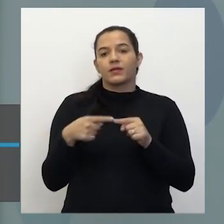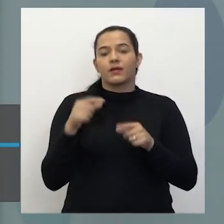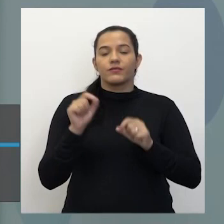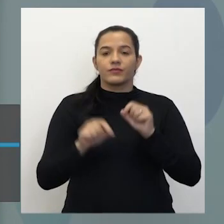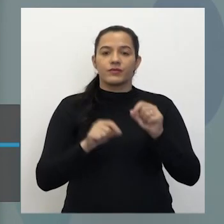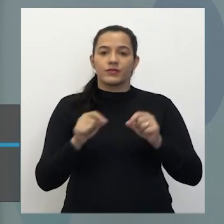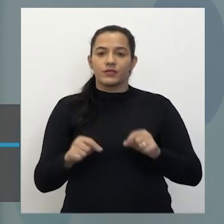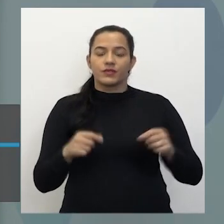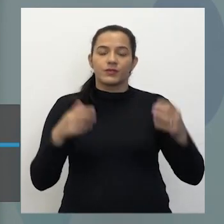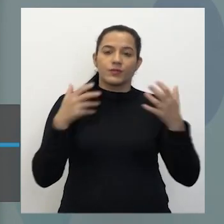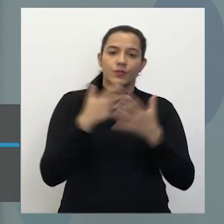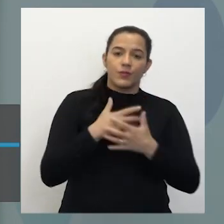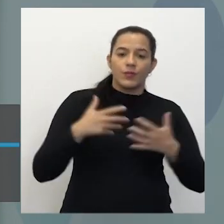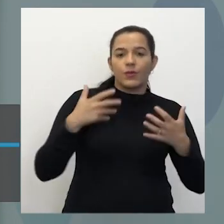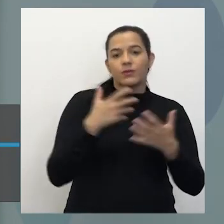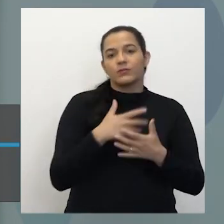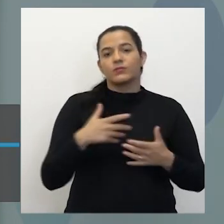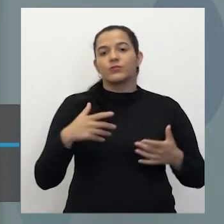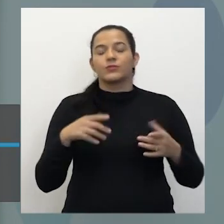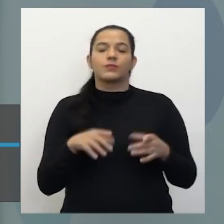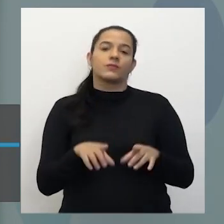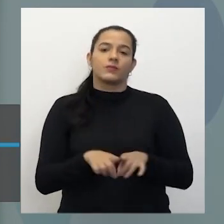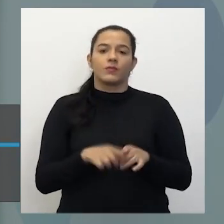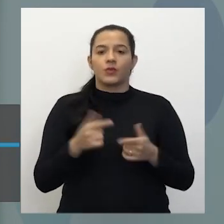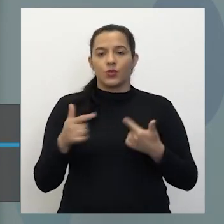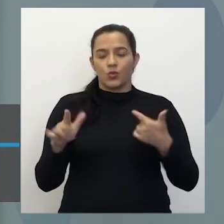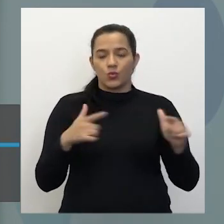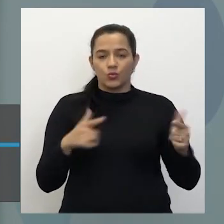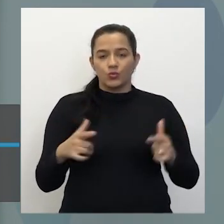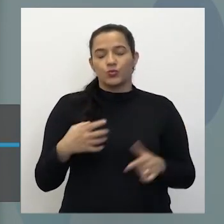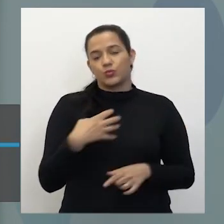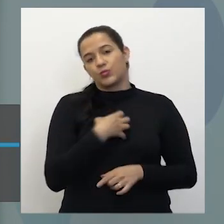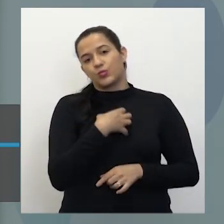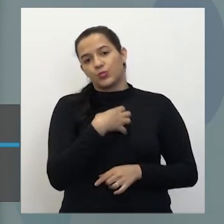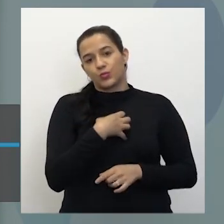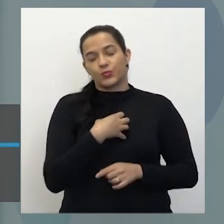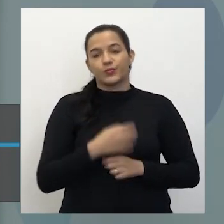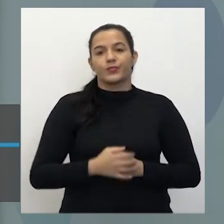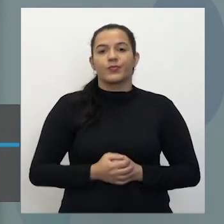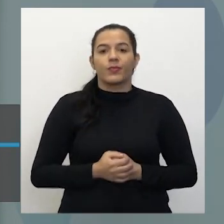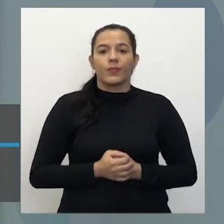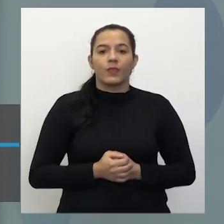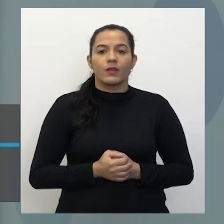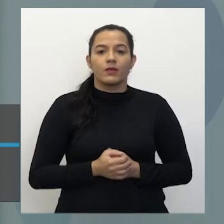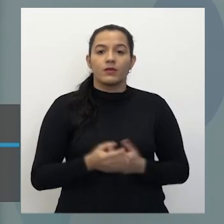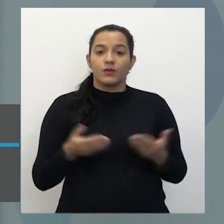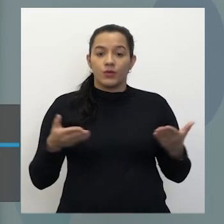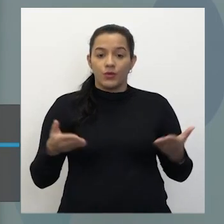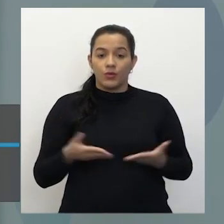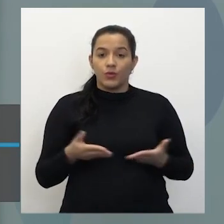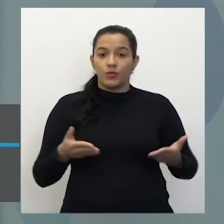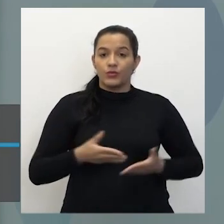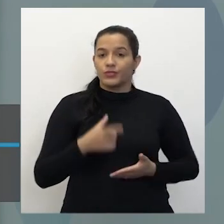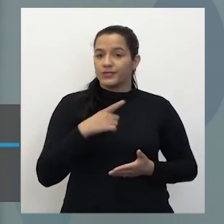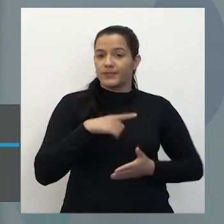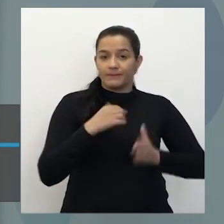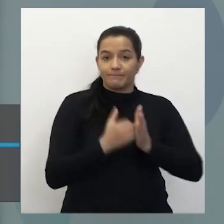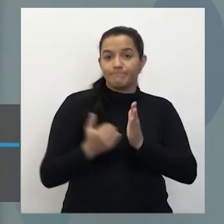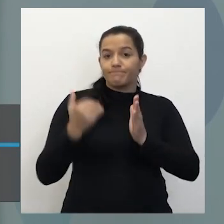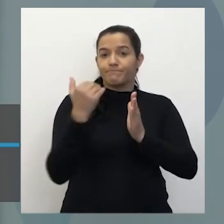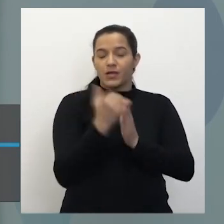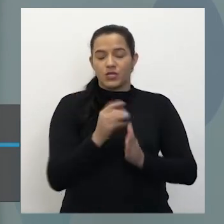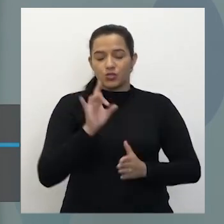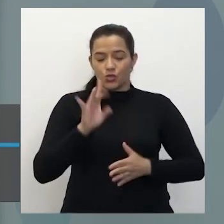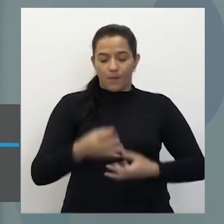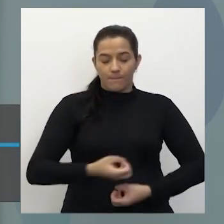né? Também outras expressões, né? Com certeza. Porém, hoje, um sarau envolve muito mais do que apenas